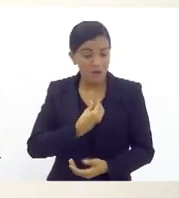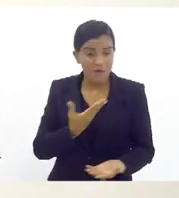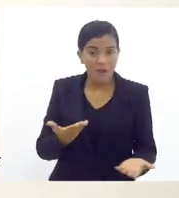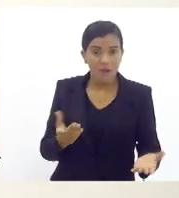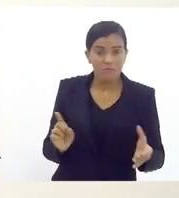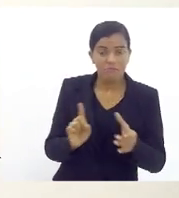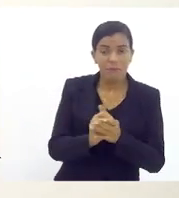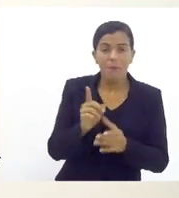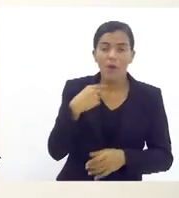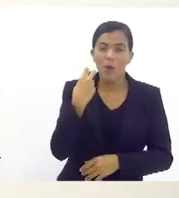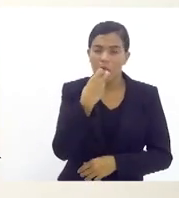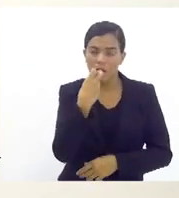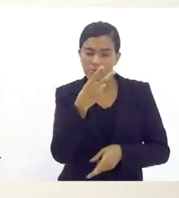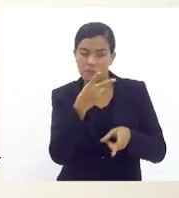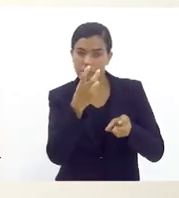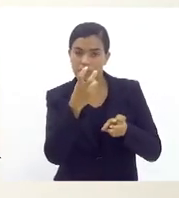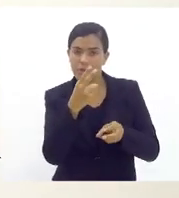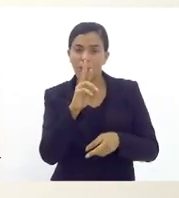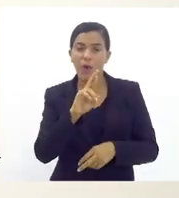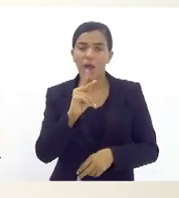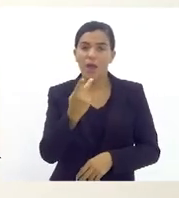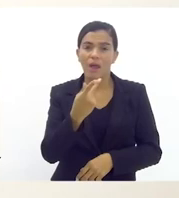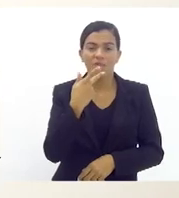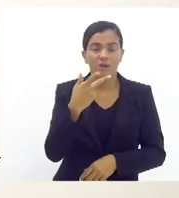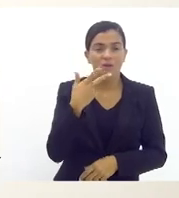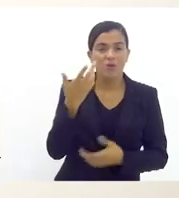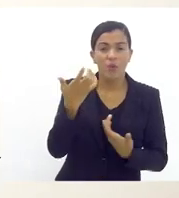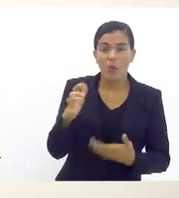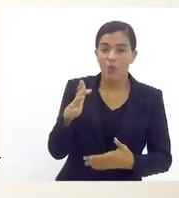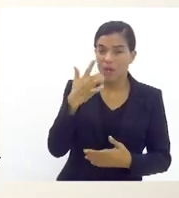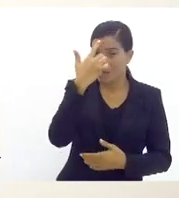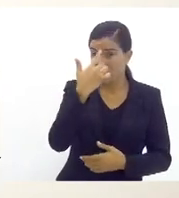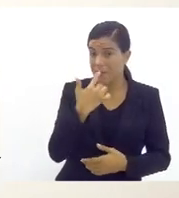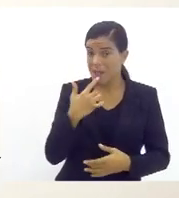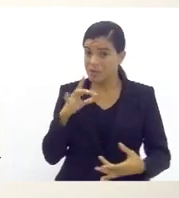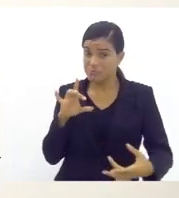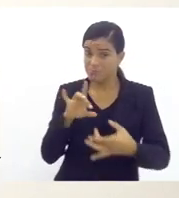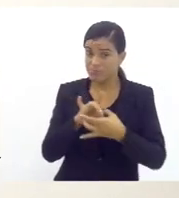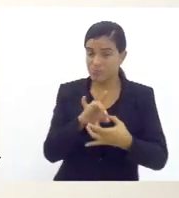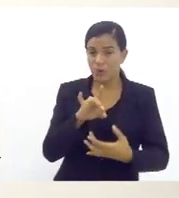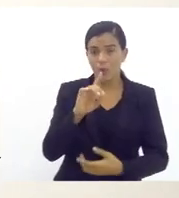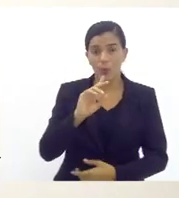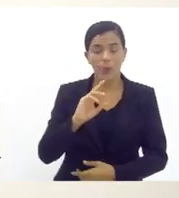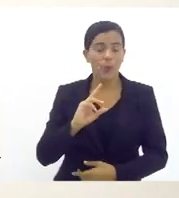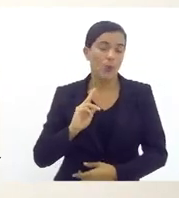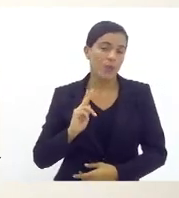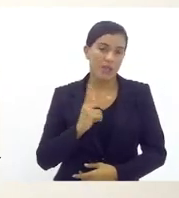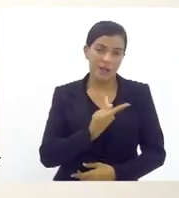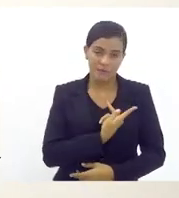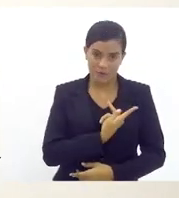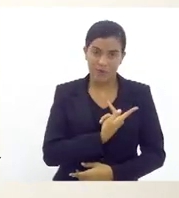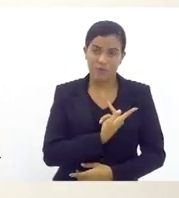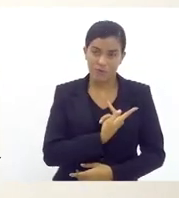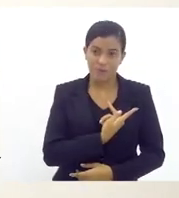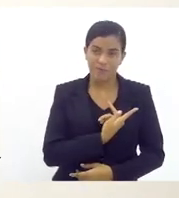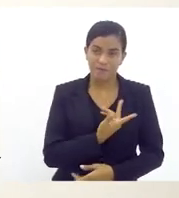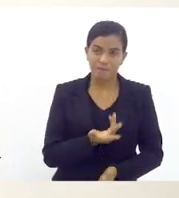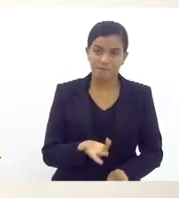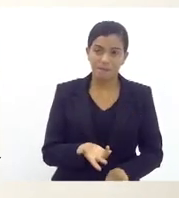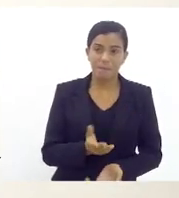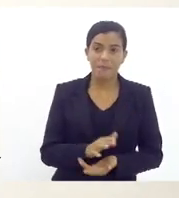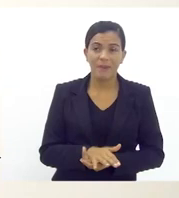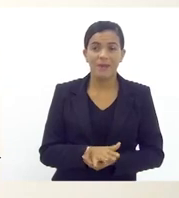uma leitura labial, eu vi o RH dizendo que não queria associar a imagem da empresa com o traveco. Para mim, contaram uma outra história para